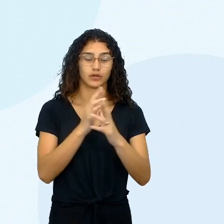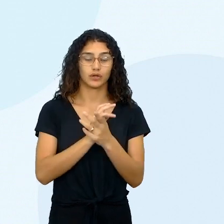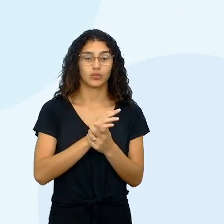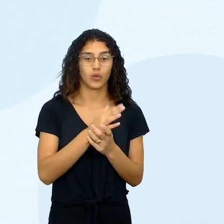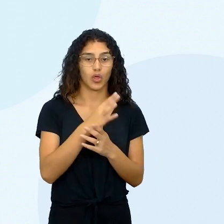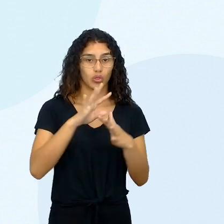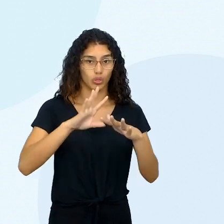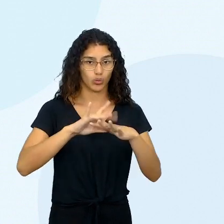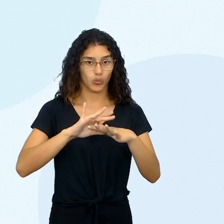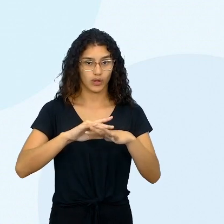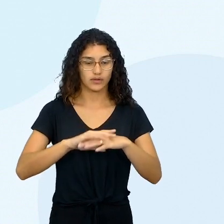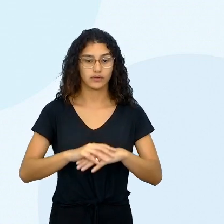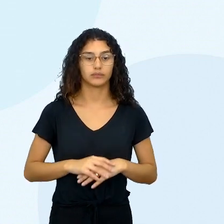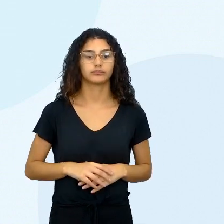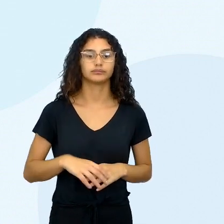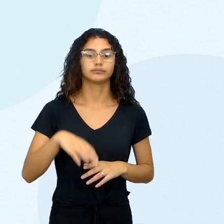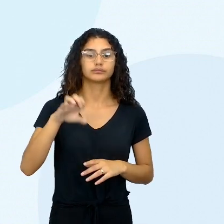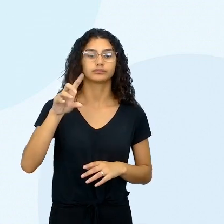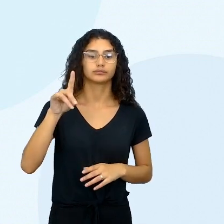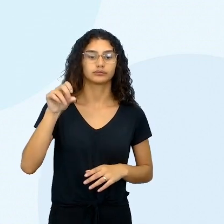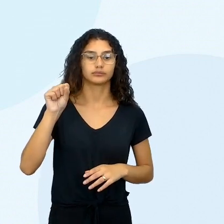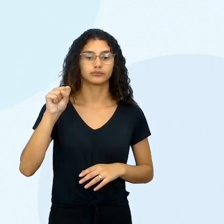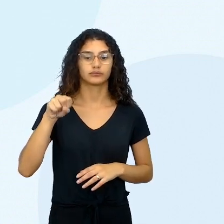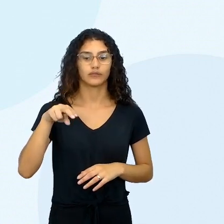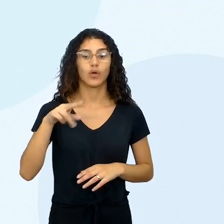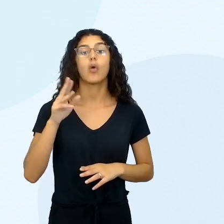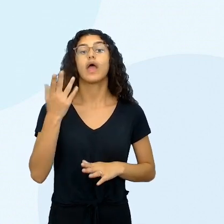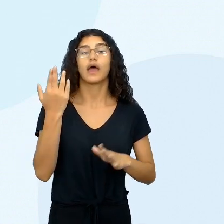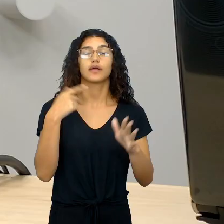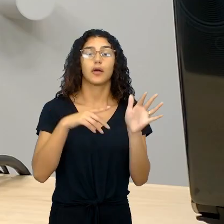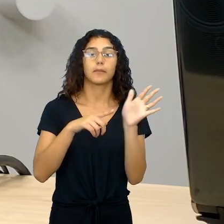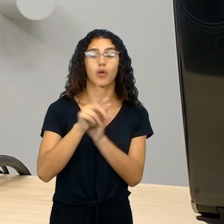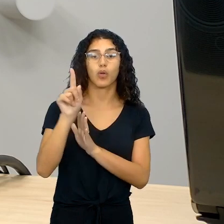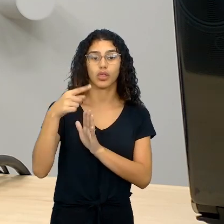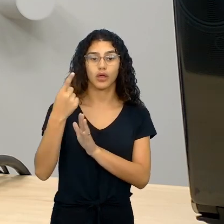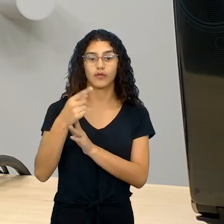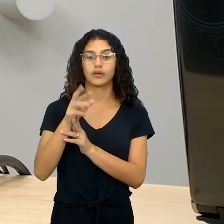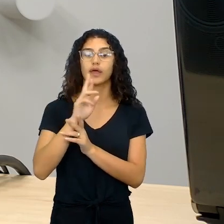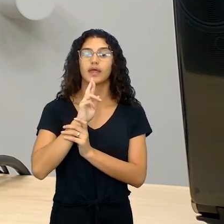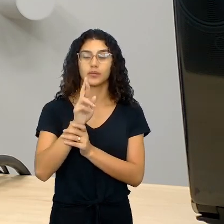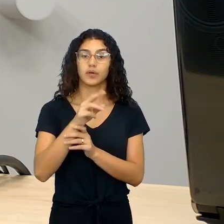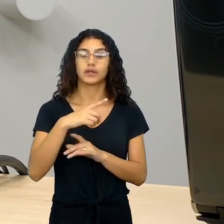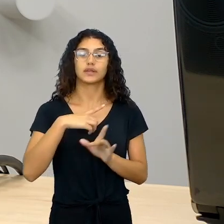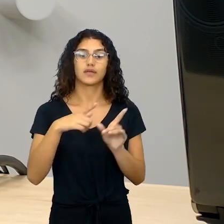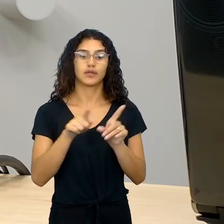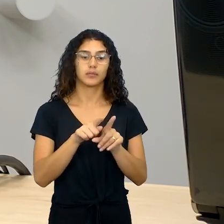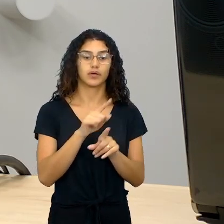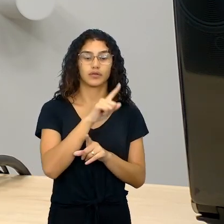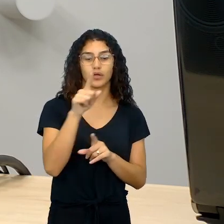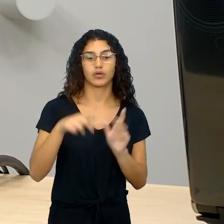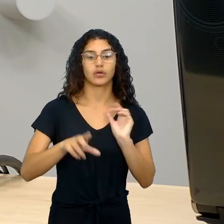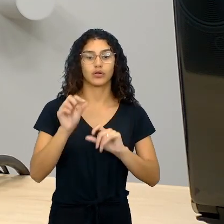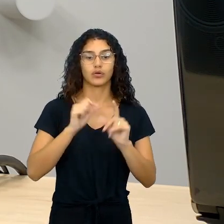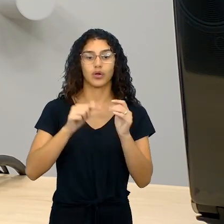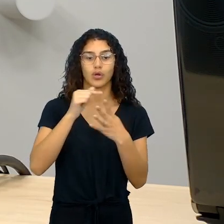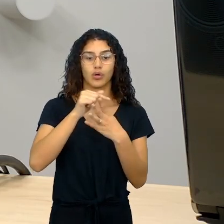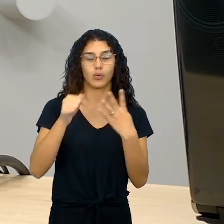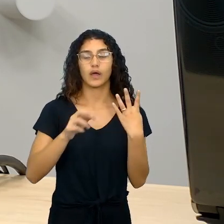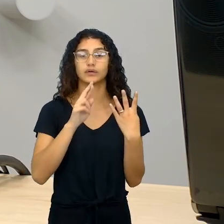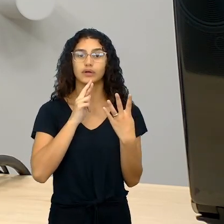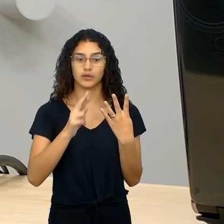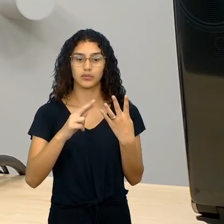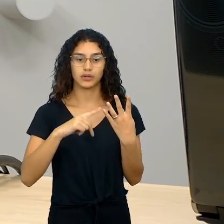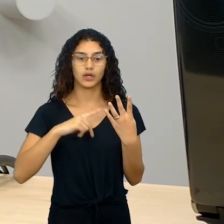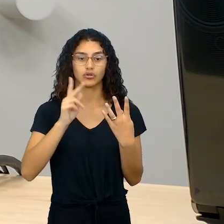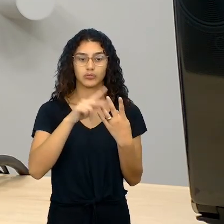clima. Edson, antes de você passar outra perguntinha, eu vou dar a resposta aqui, né? Selecionei também 4 respostas